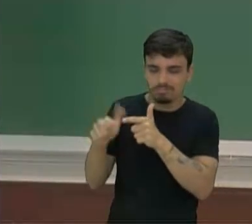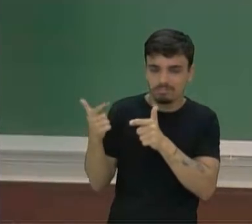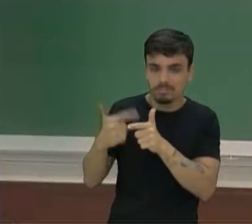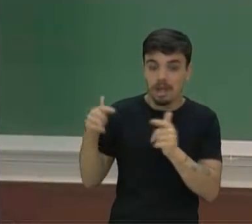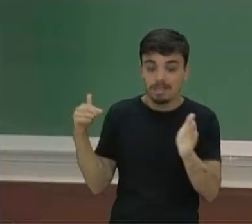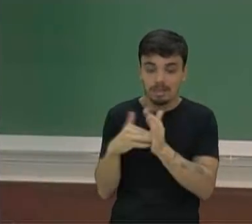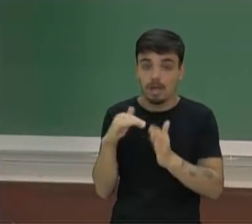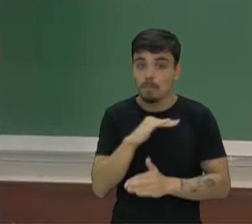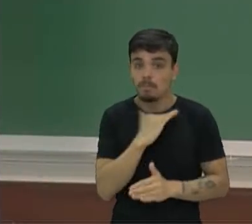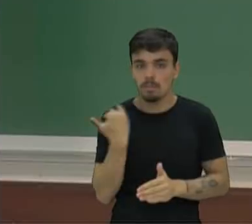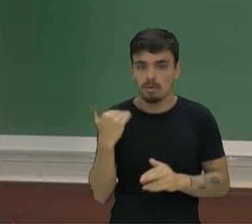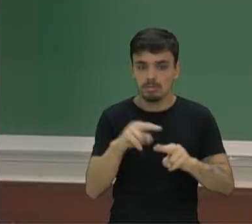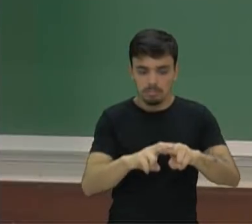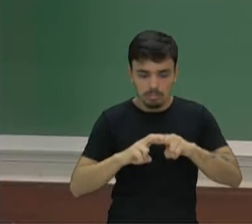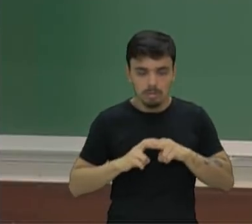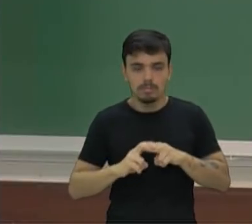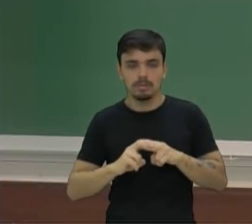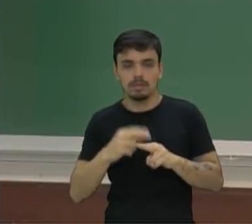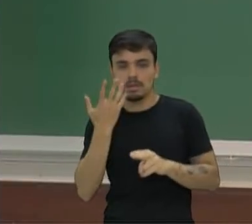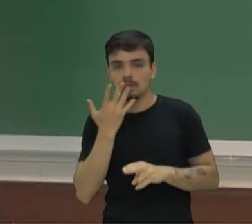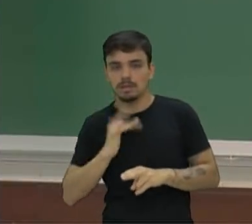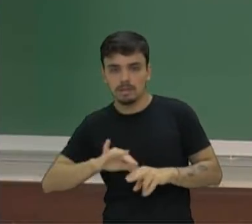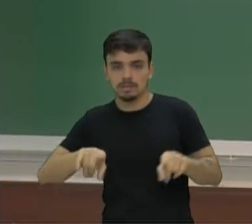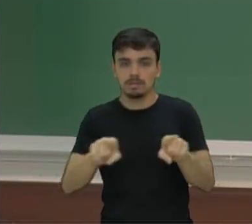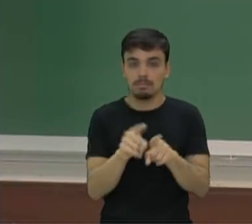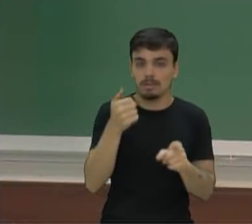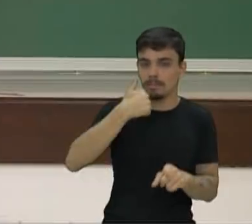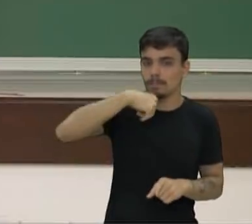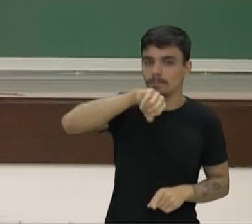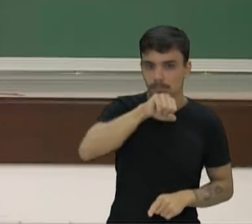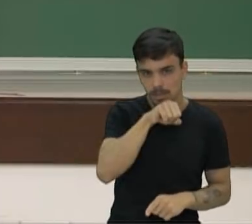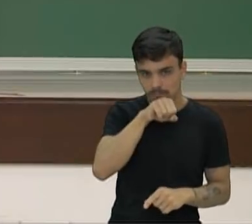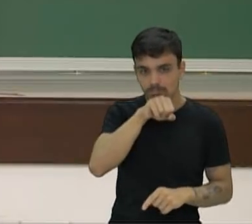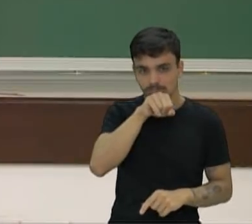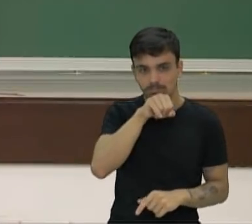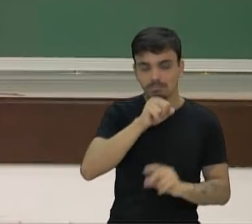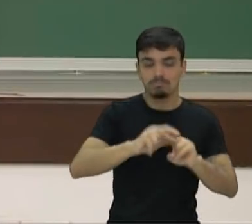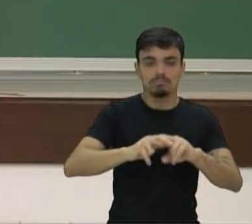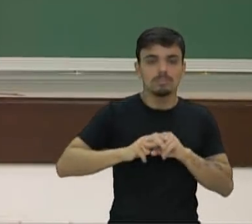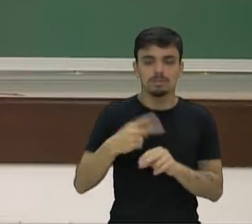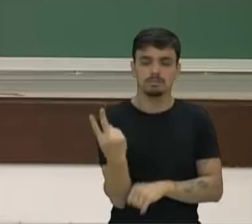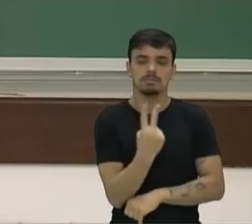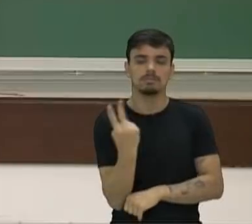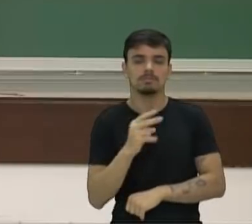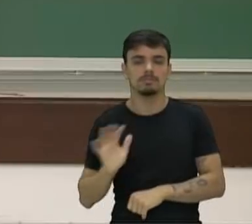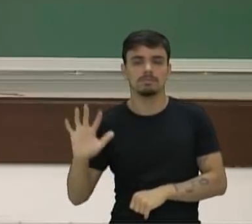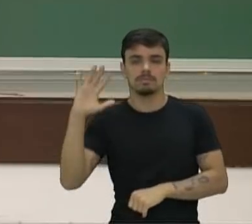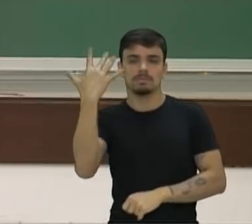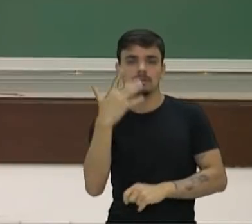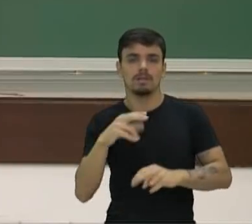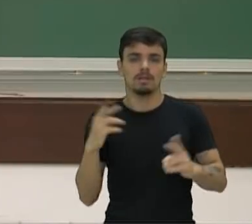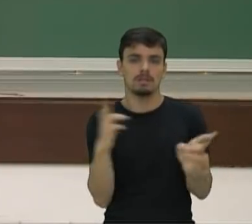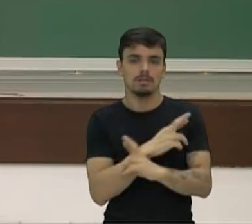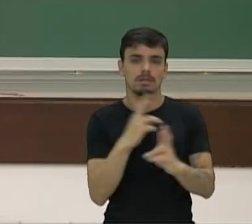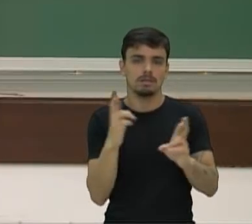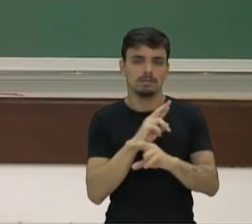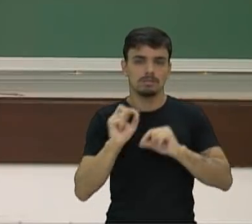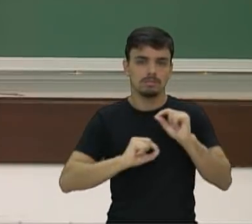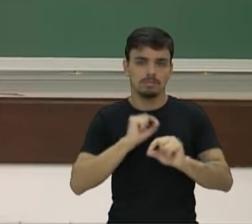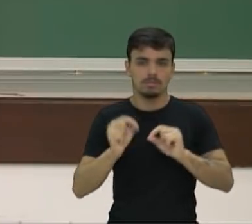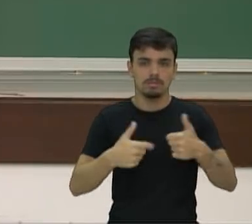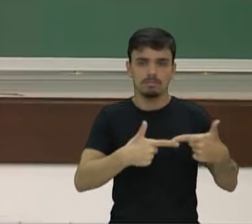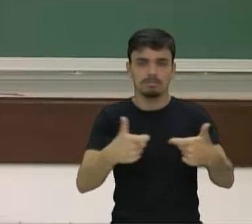à morte, tanto da criança quanto da mãe. Por isso que essas duas situações relacionadas